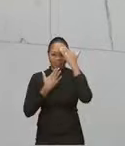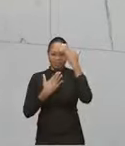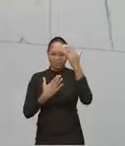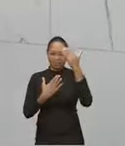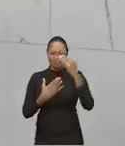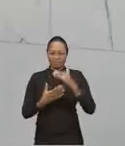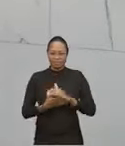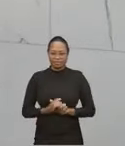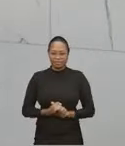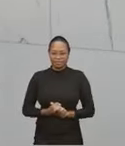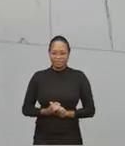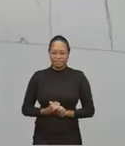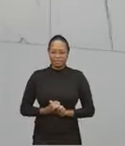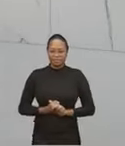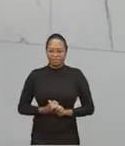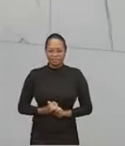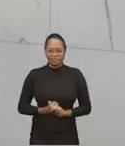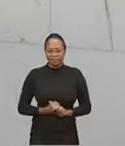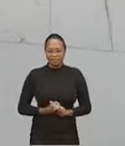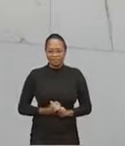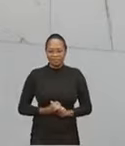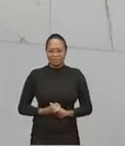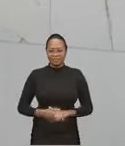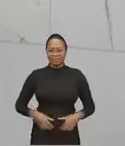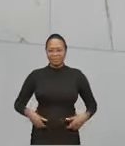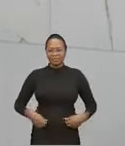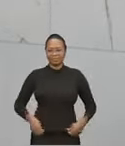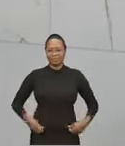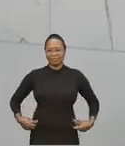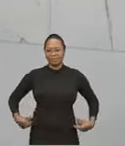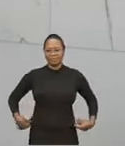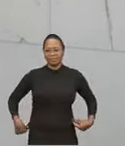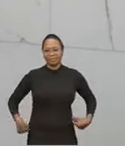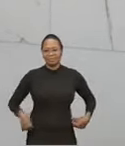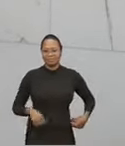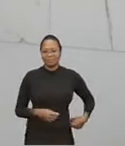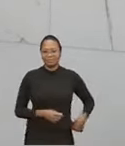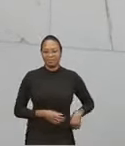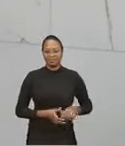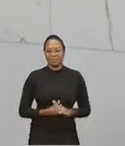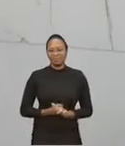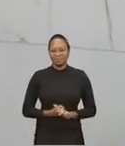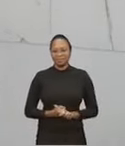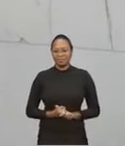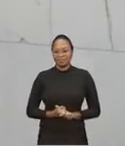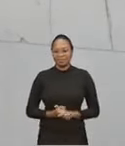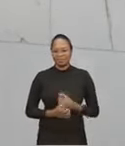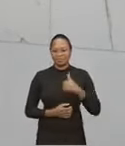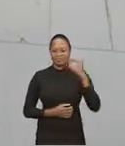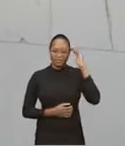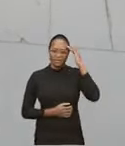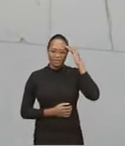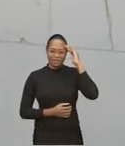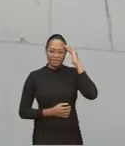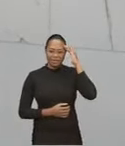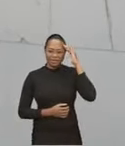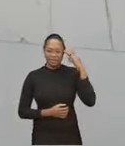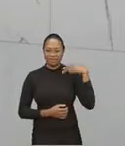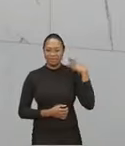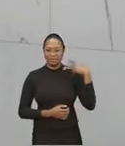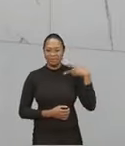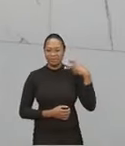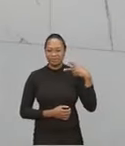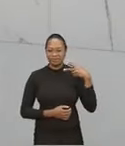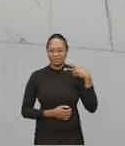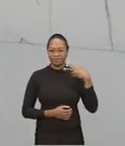contribuição. Me deu uma parte para contribuir. Deixa eu falar, para não perder. Eu entendo, Gilvan, que tem que fazer essa prestação, mas